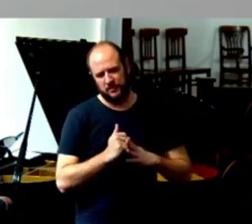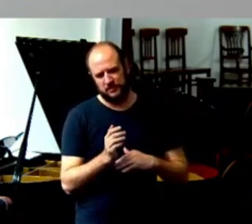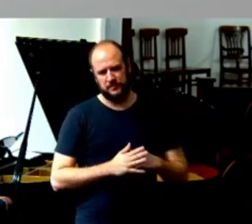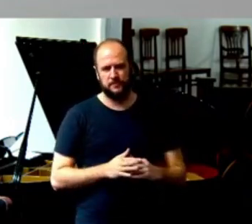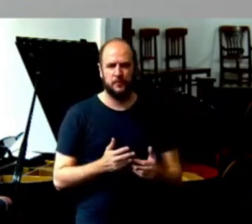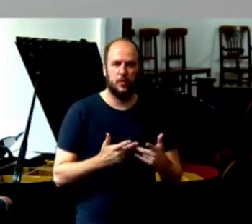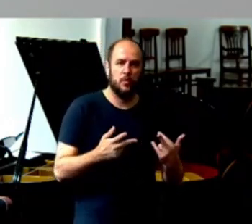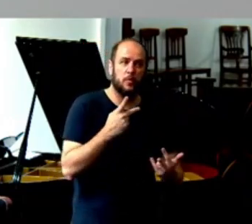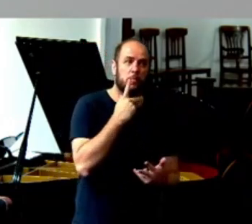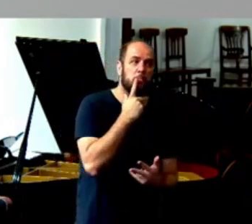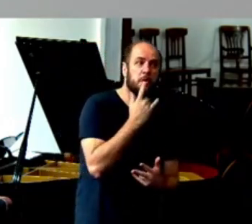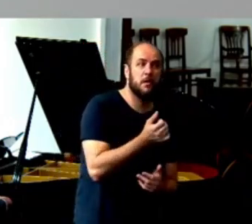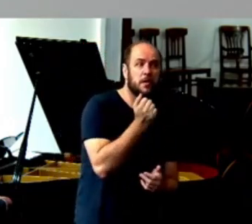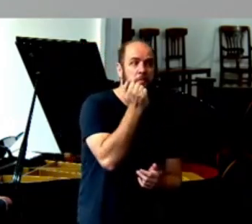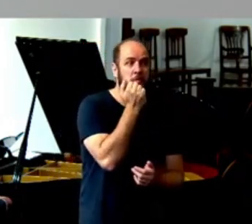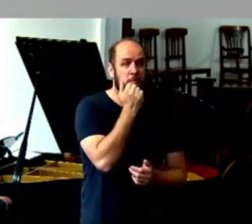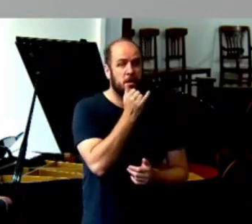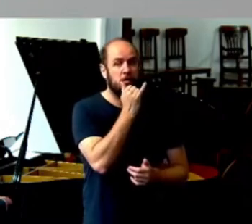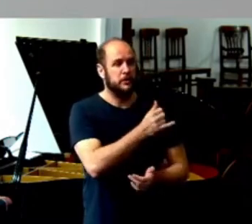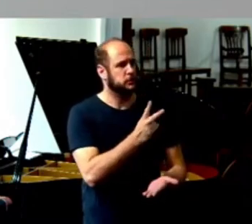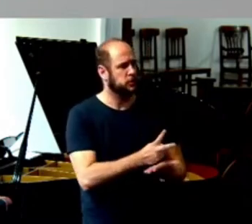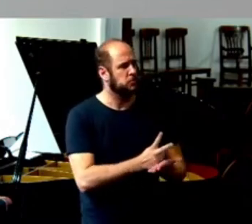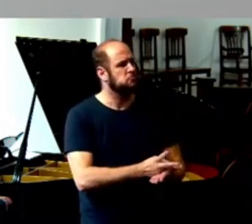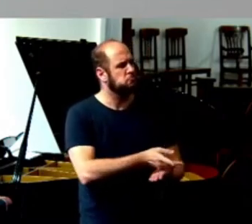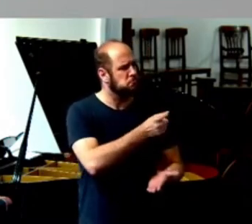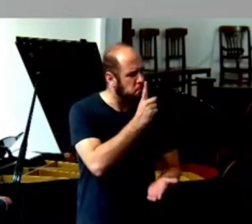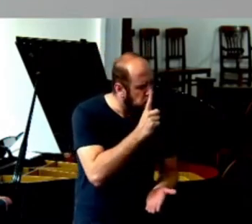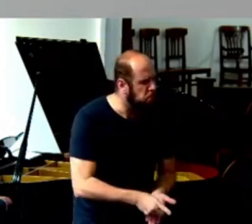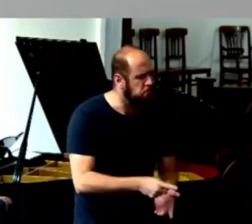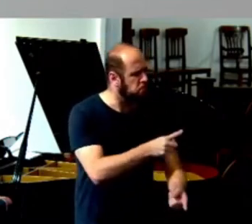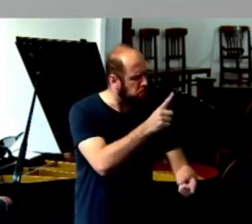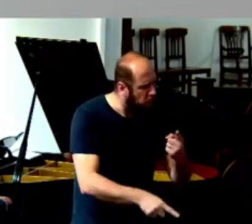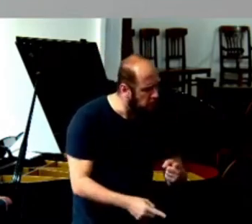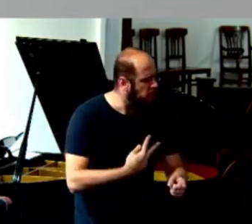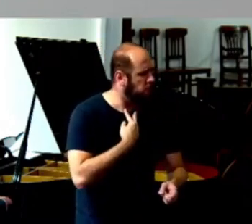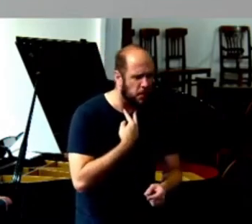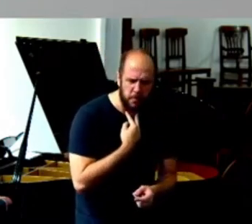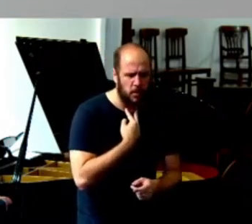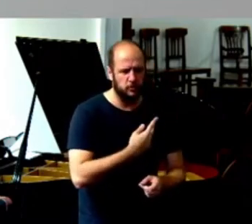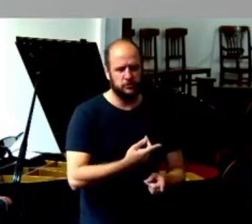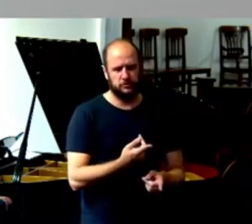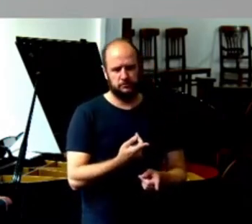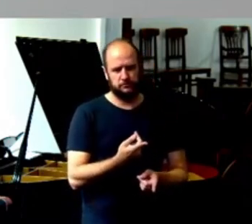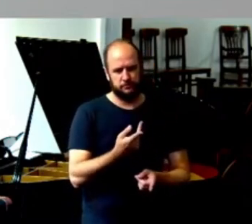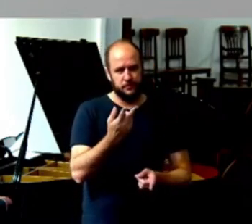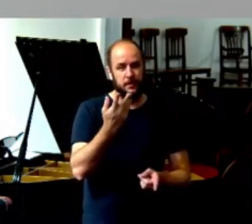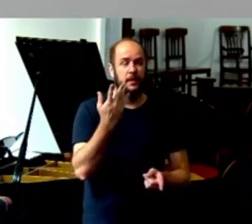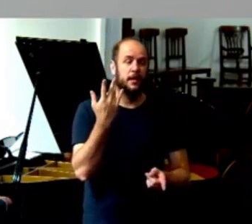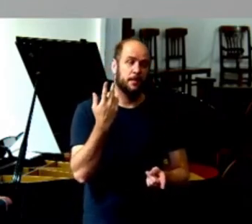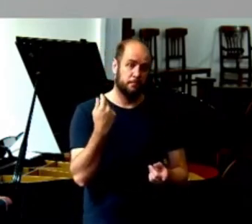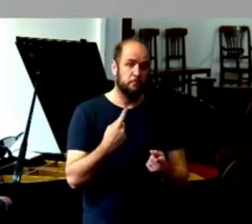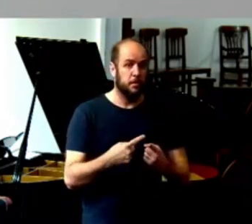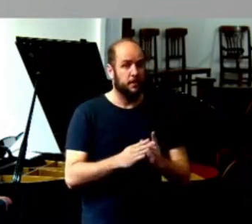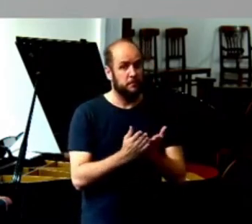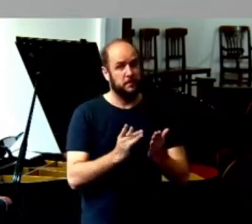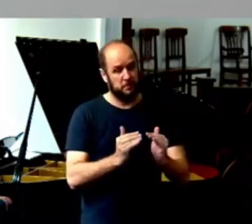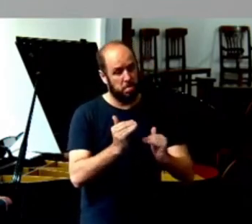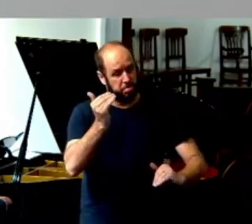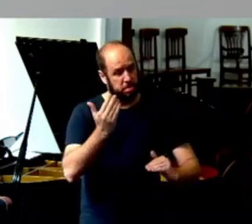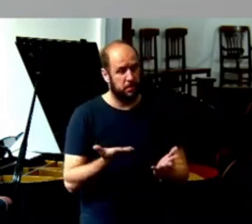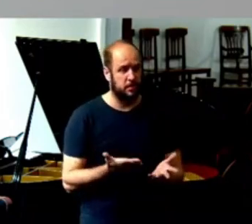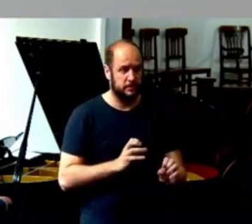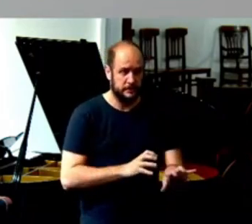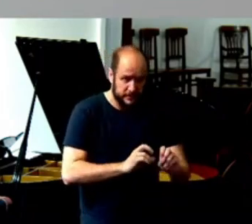Aquelas coisas que o papai e a mamãe chamam a atenção e dizendo: filho, isso é errado, não faça mais isso, porque a palavra de Deus